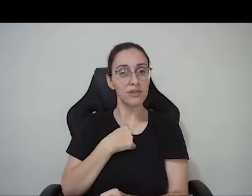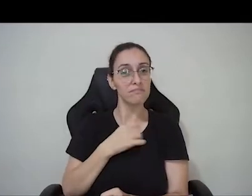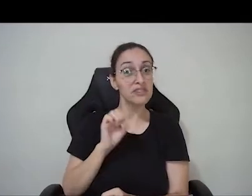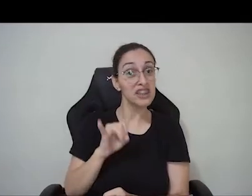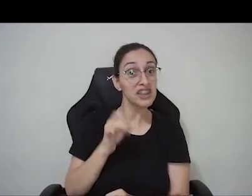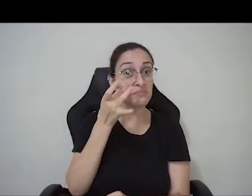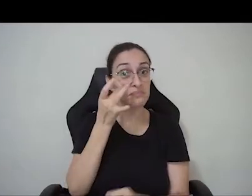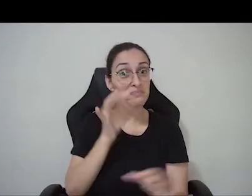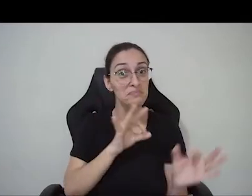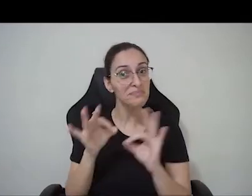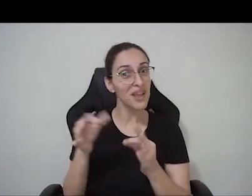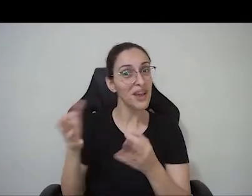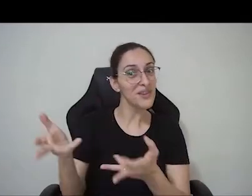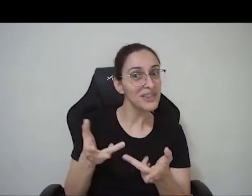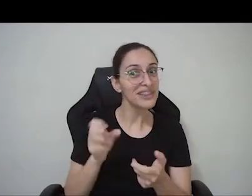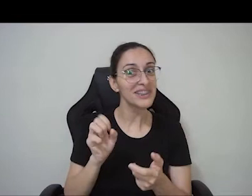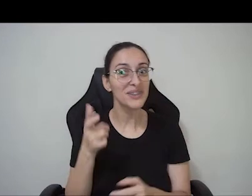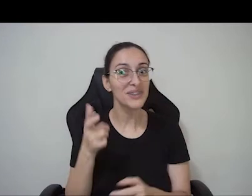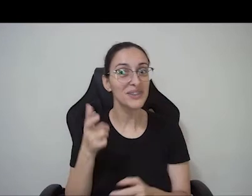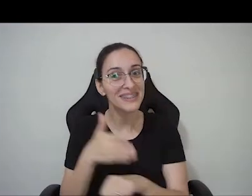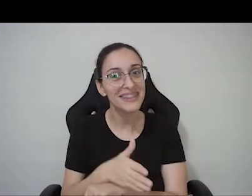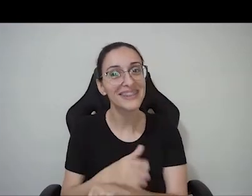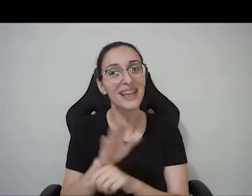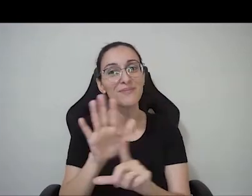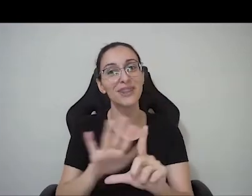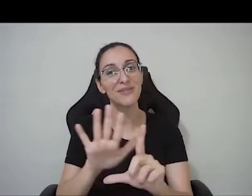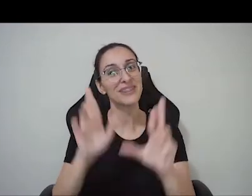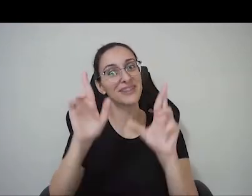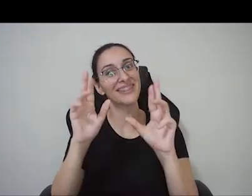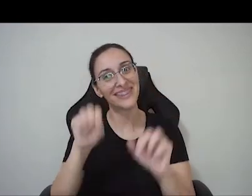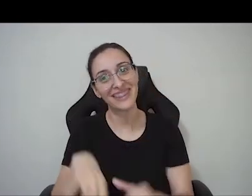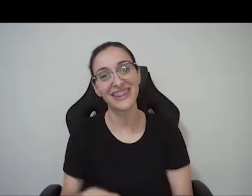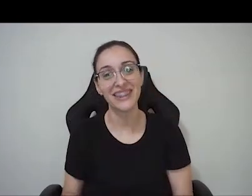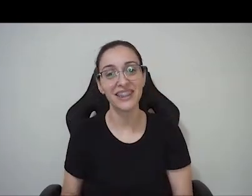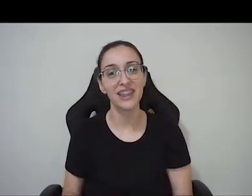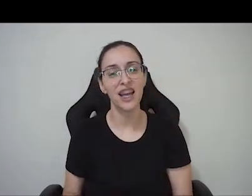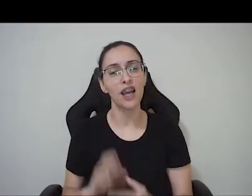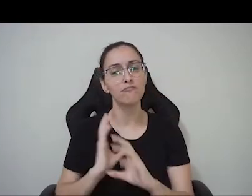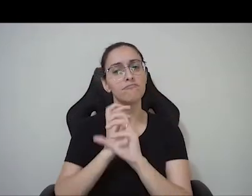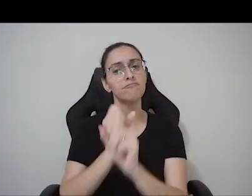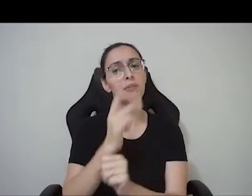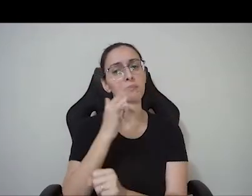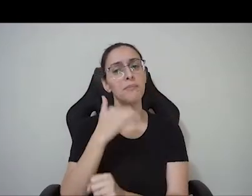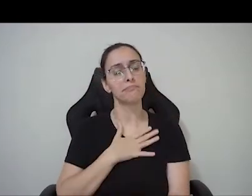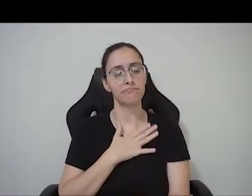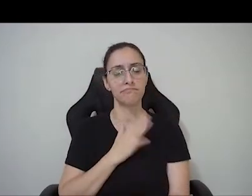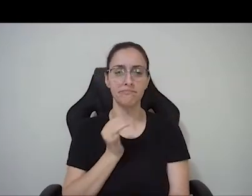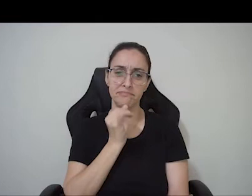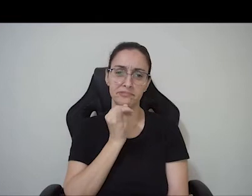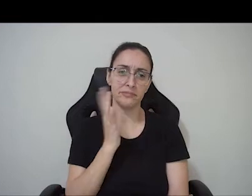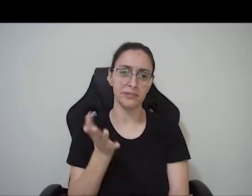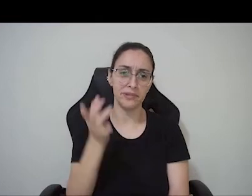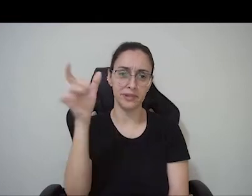assistindo. Eu fiz o convite, não sei se ele conseguiu acessar a plataforma. Espero que sim. Mas eu fiz um cálculo pensando no meu pai. O meu